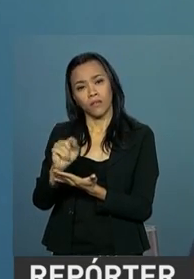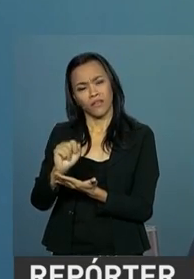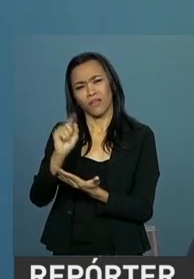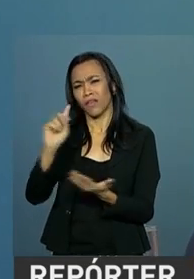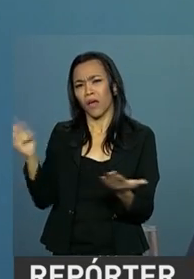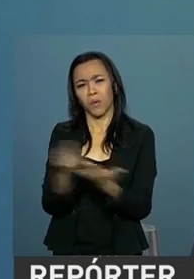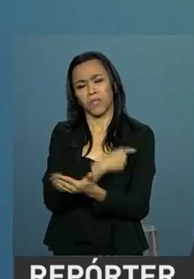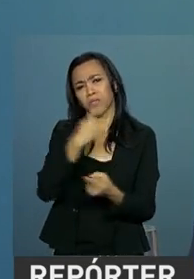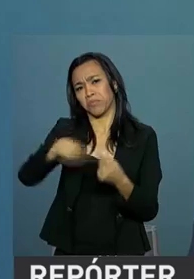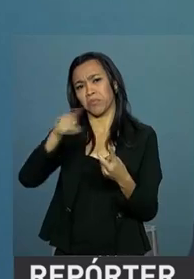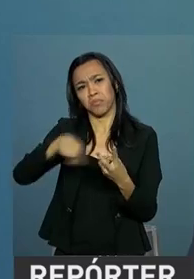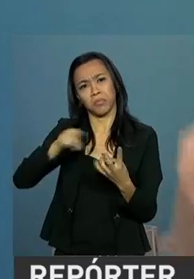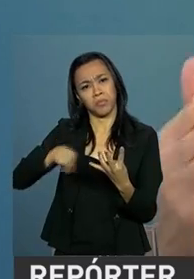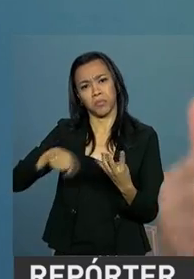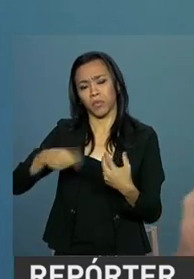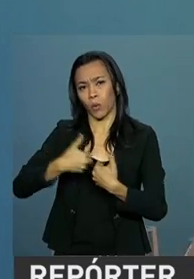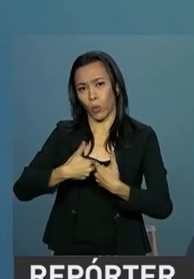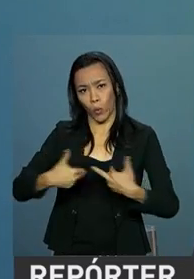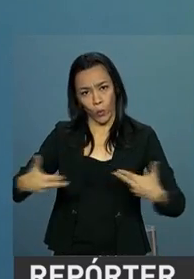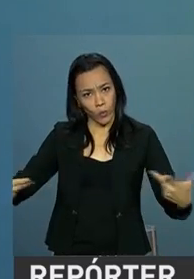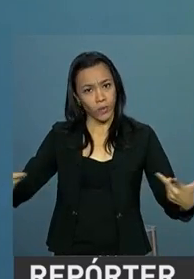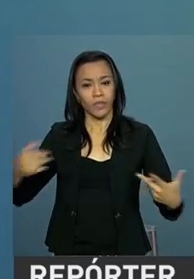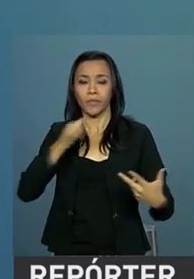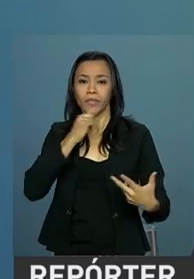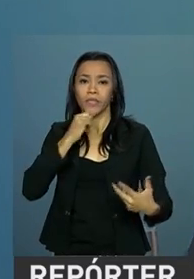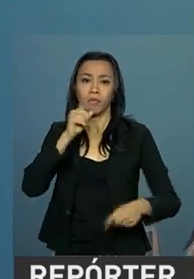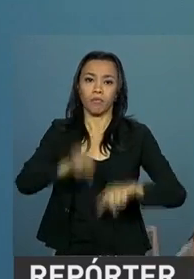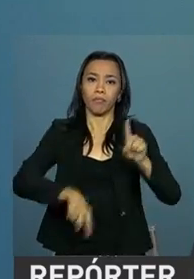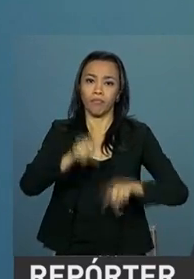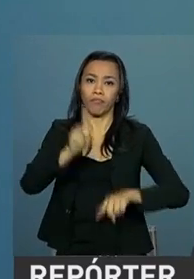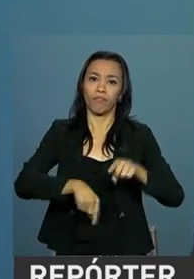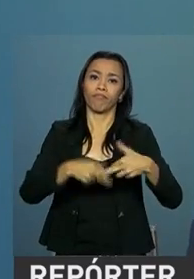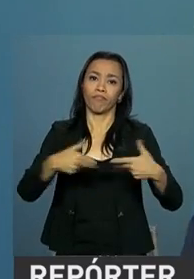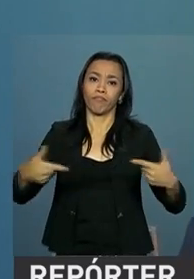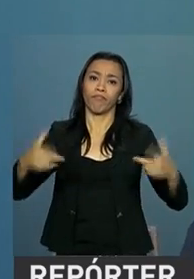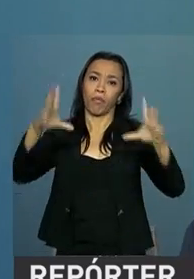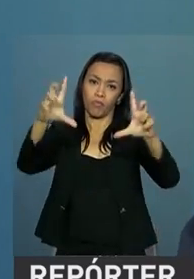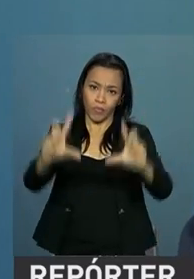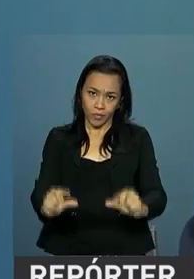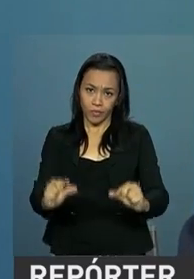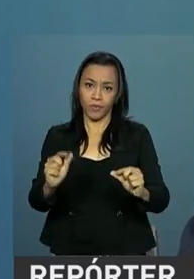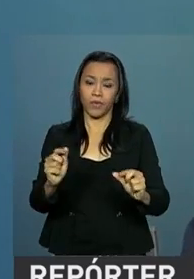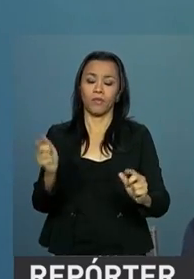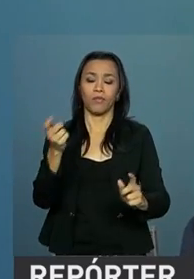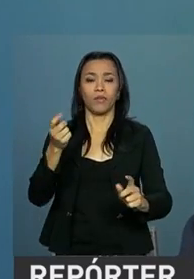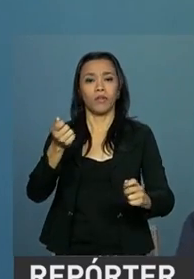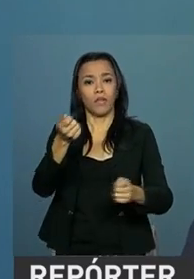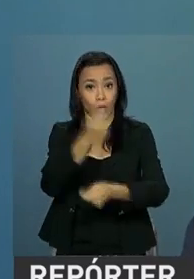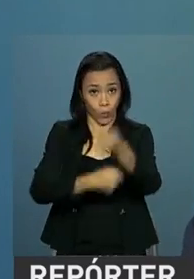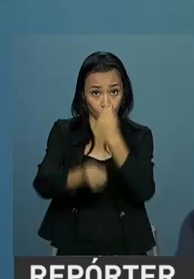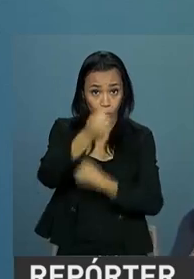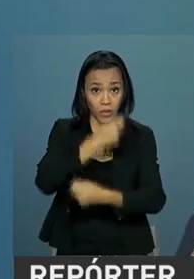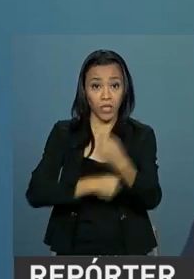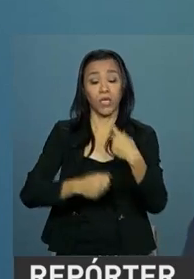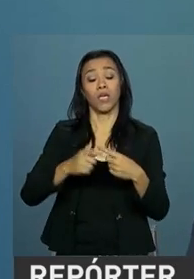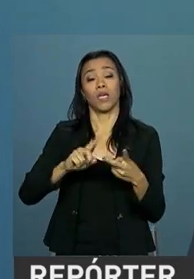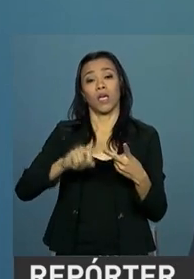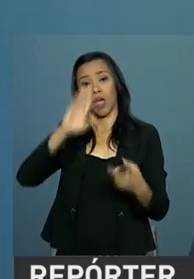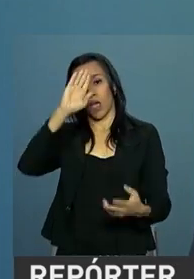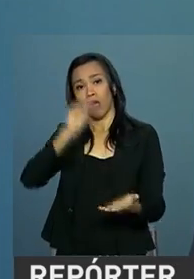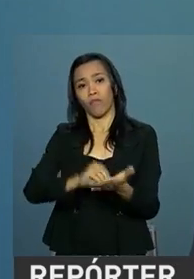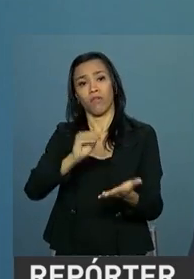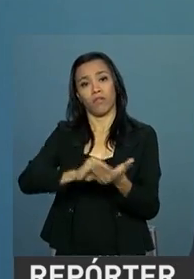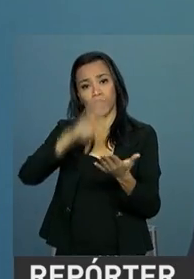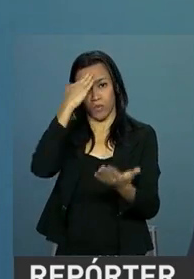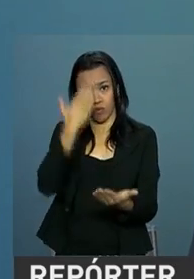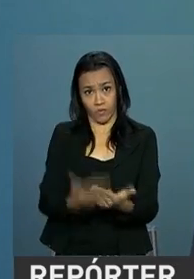inclusive eh produto da queda da atividade econômica da queda da confiança